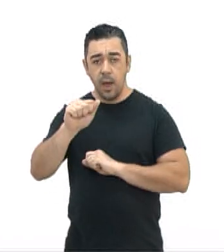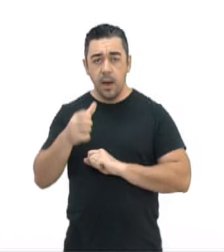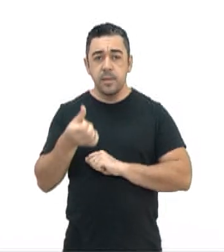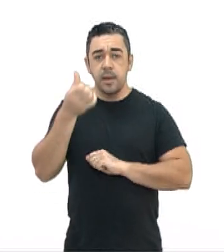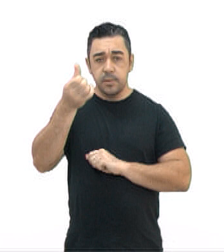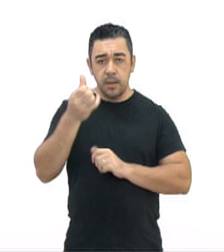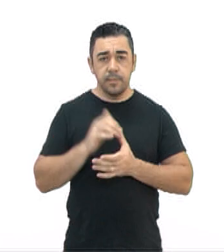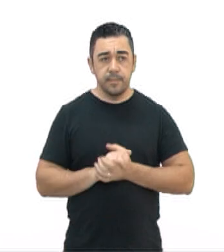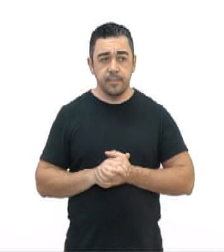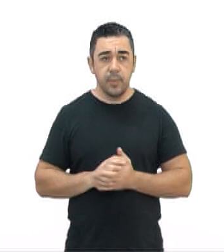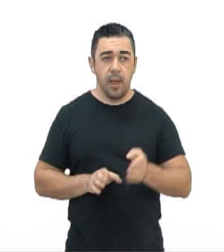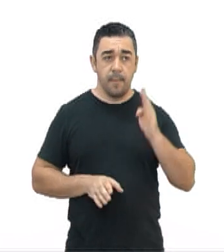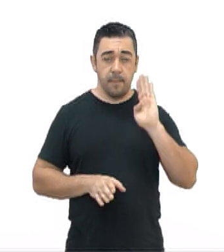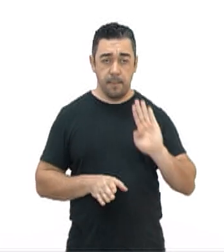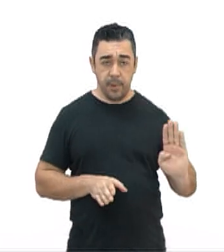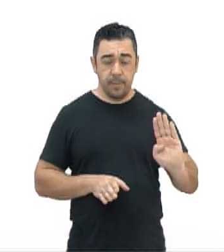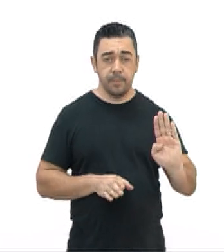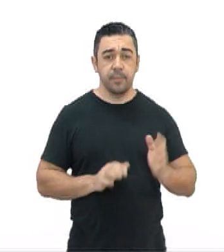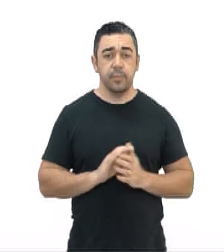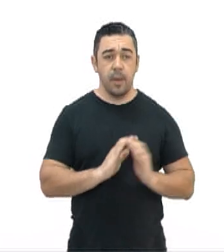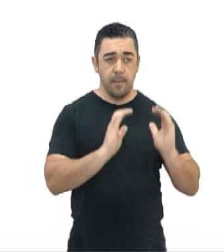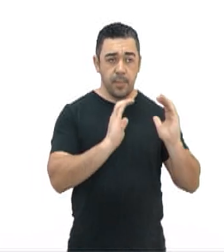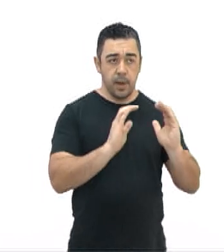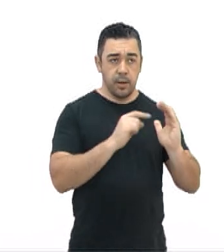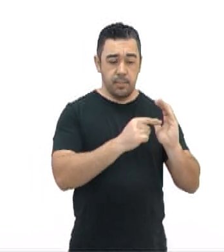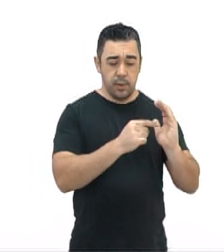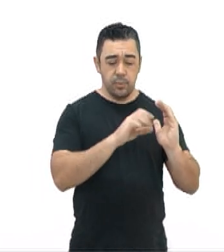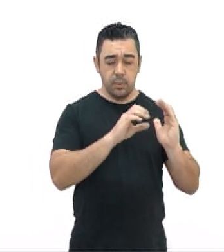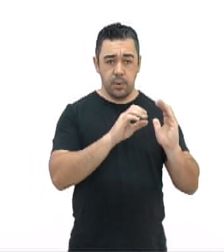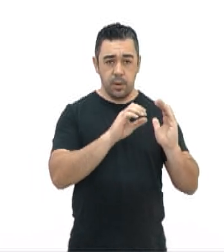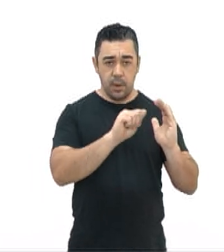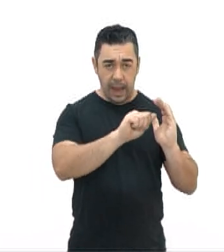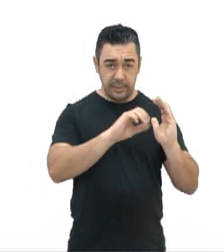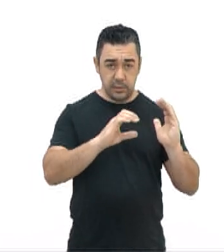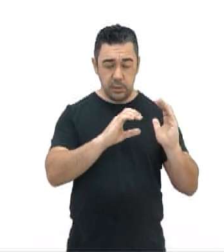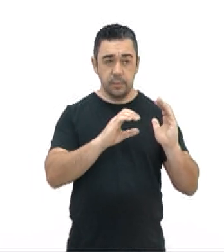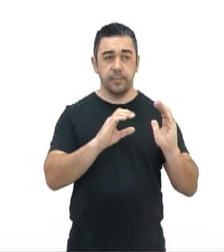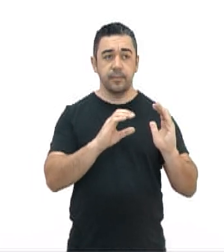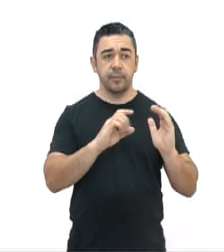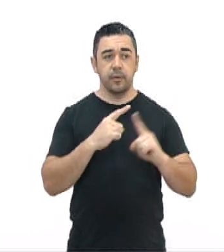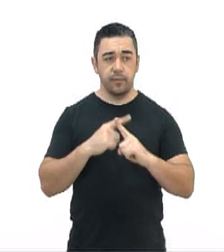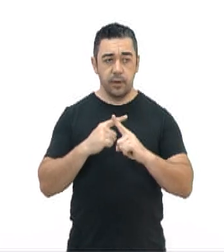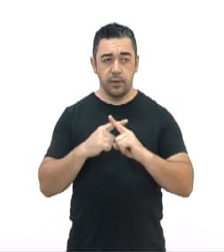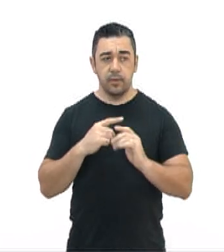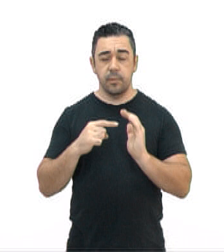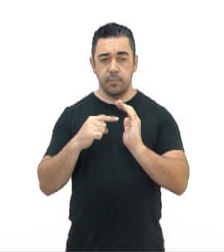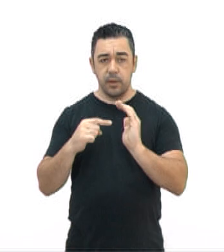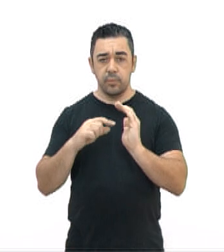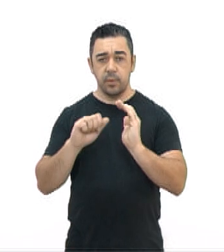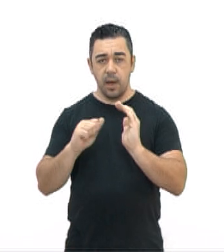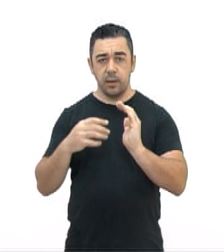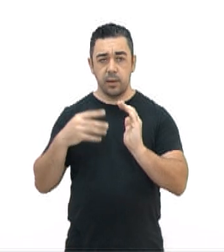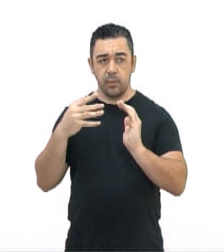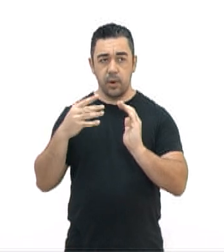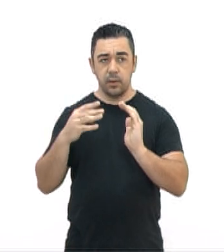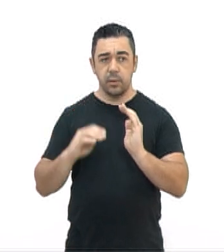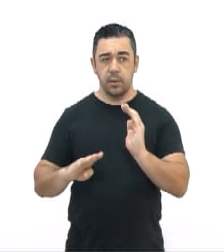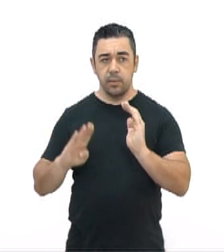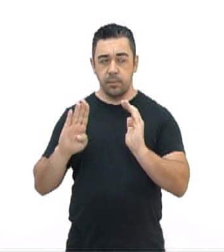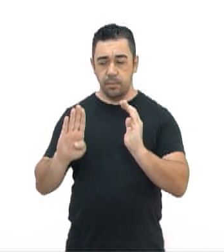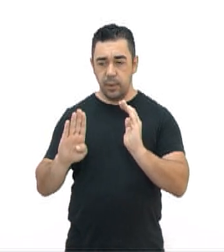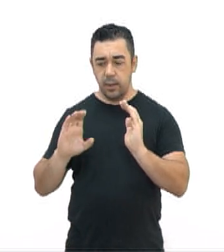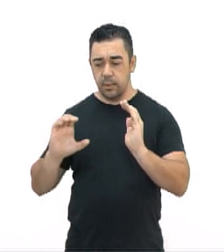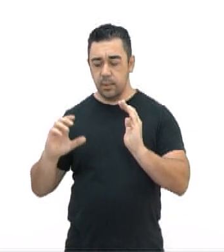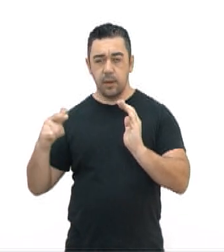sexta. Na letra B, eu tenho entre parênteses menos AC vezes menos A na quarta, B na